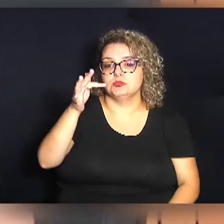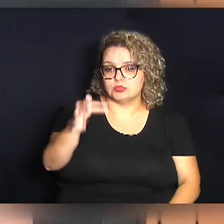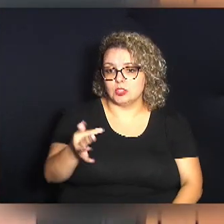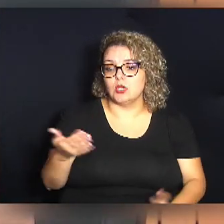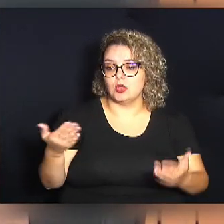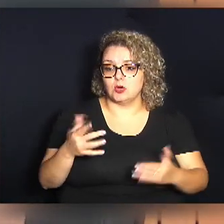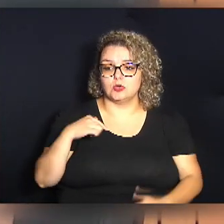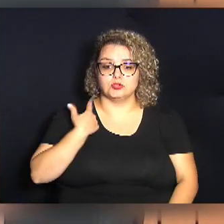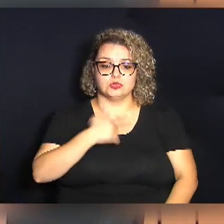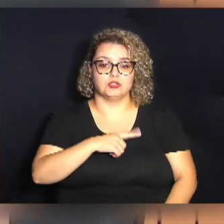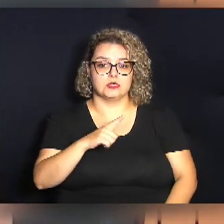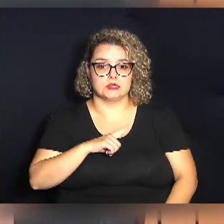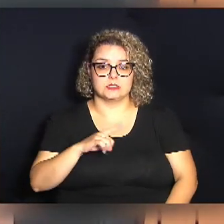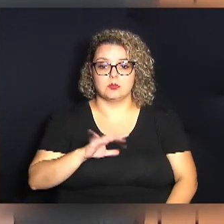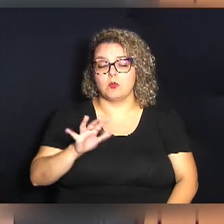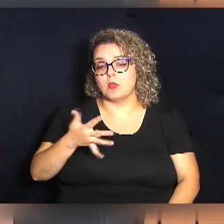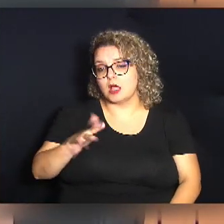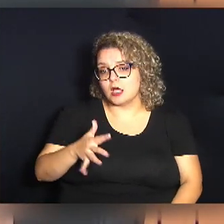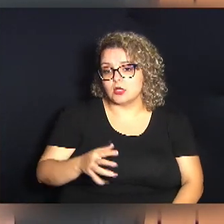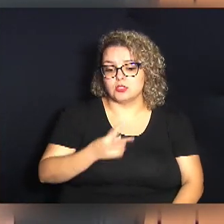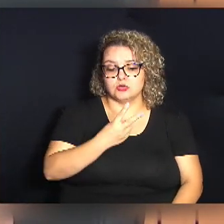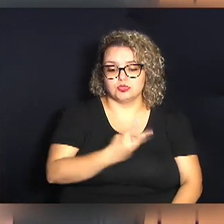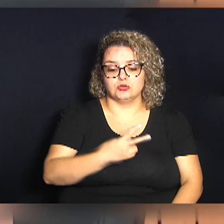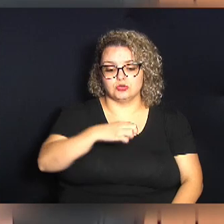nós temos aproximadamente